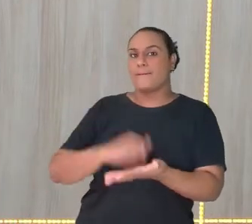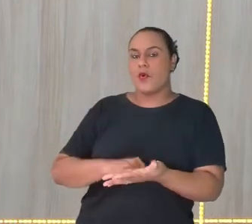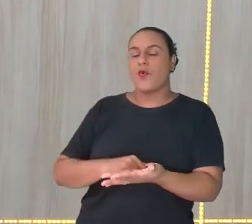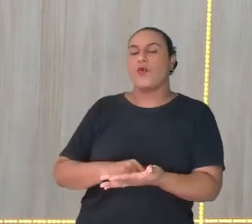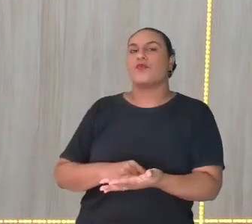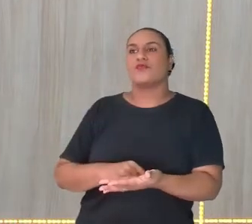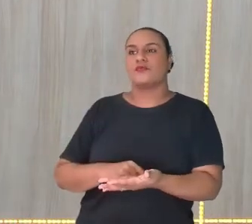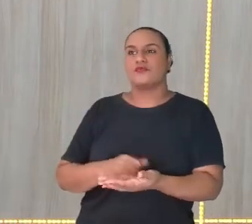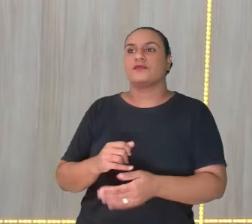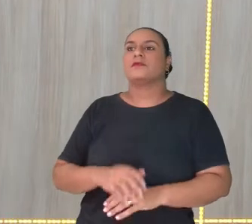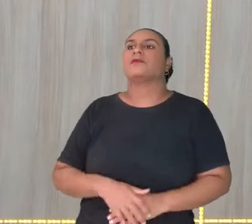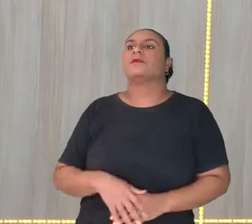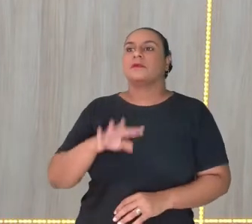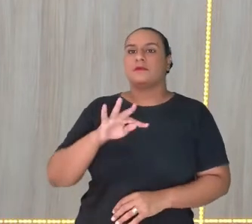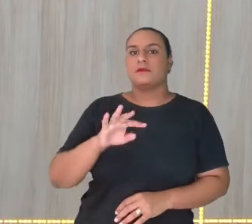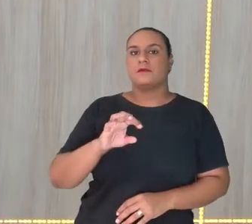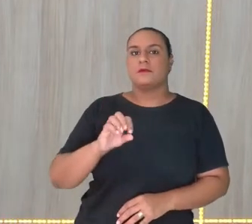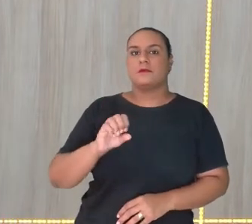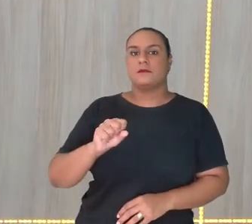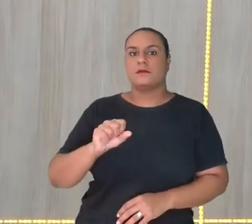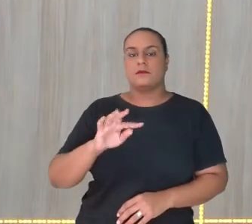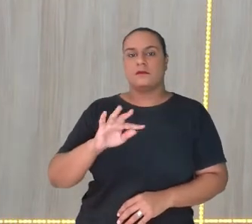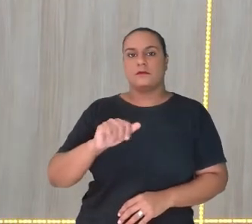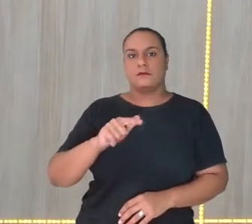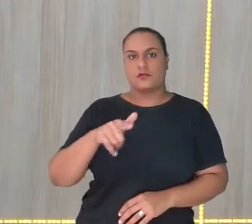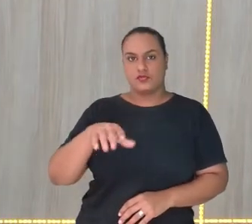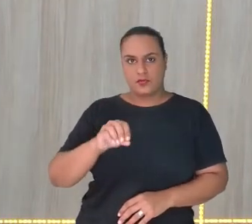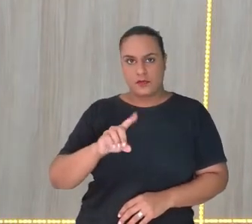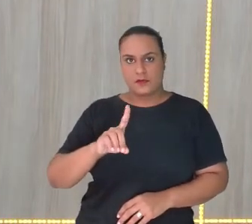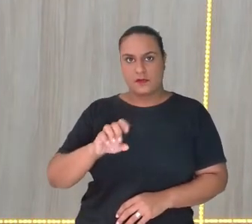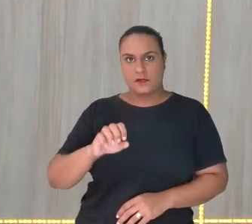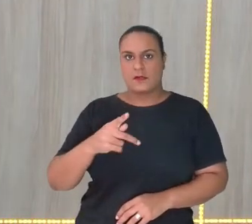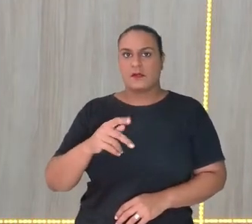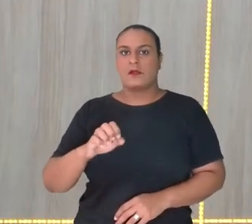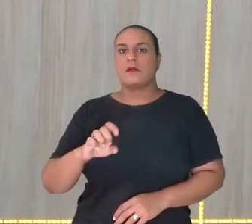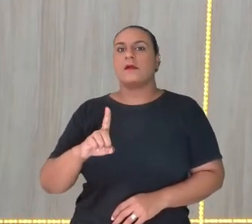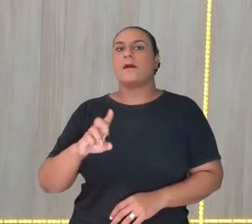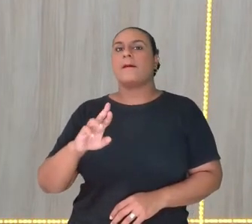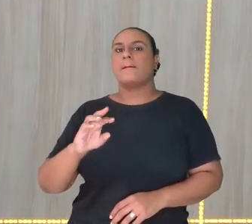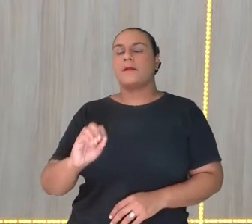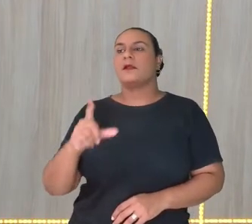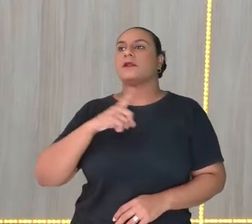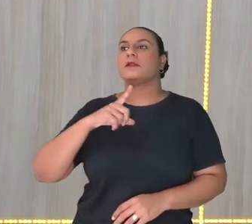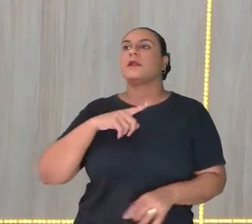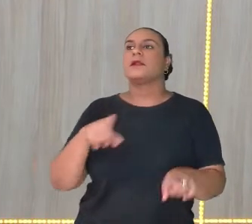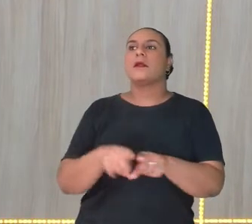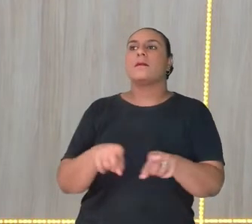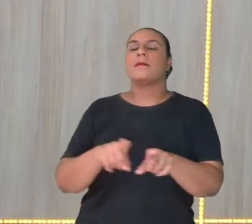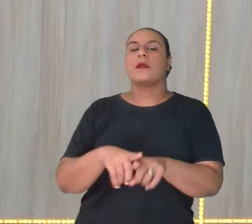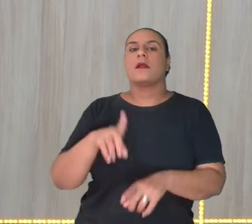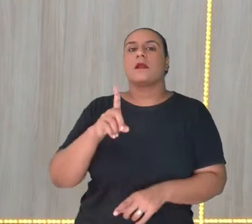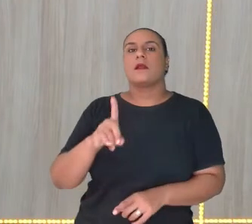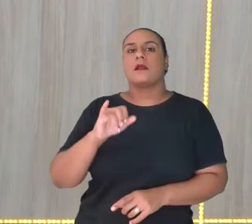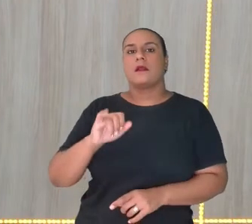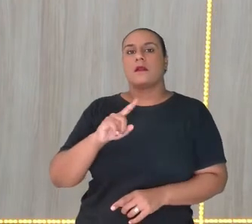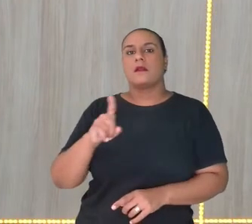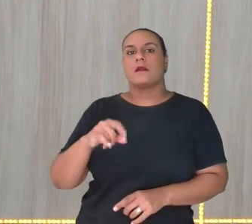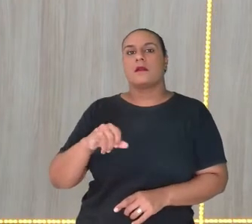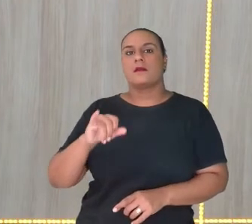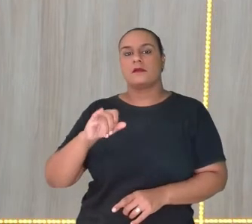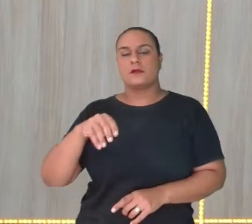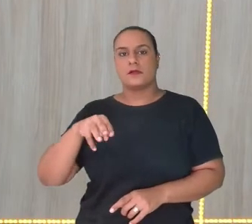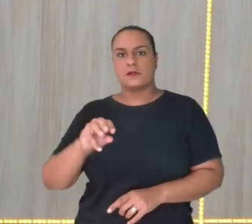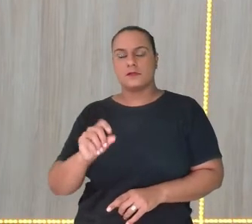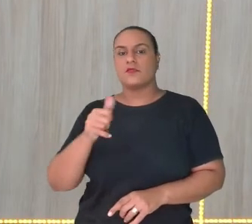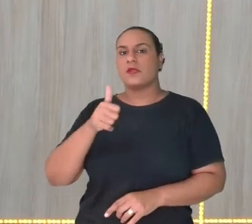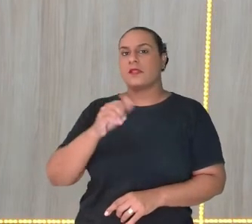isso é o que a gente chamava de tostão de Pedro, né? Então, a gente tinha o dízimo, né? 10% da produção que ia